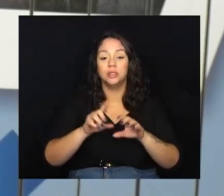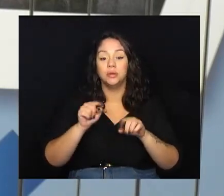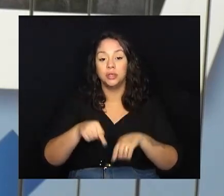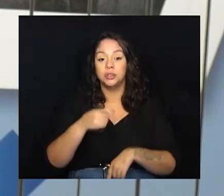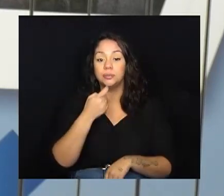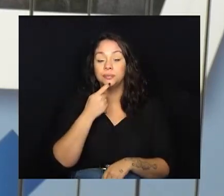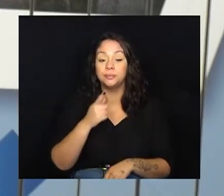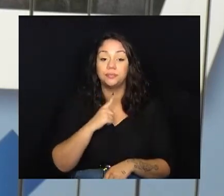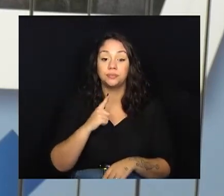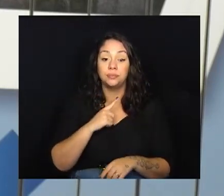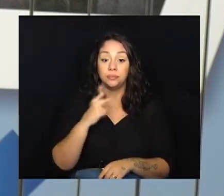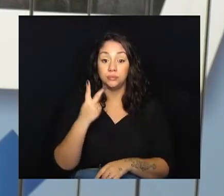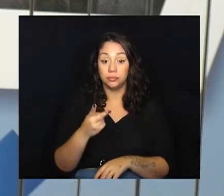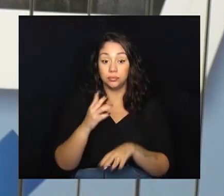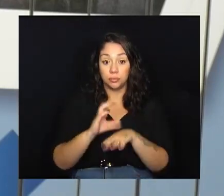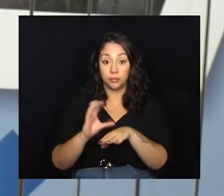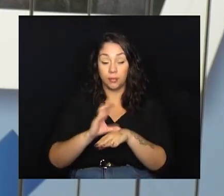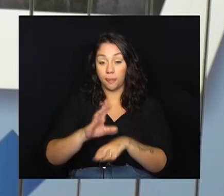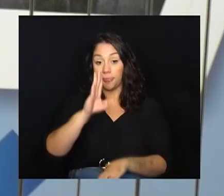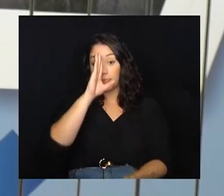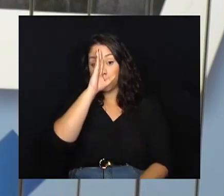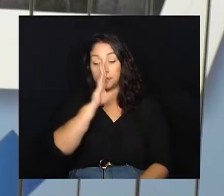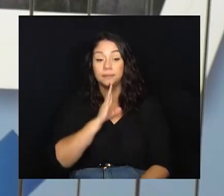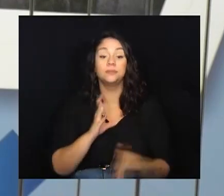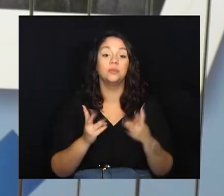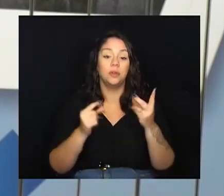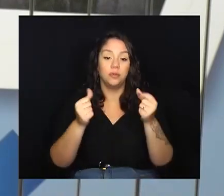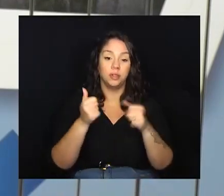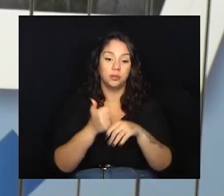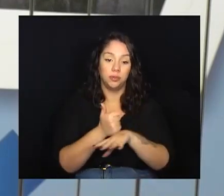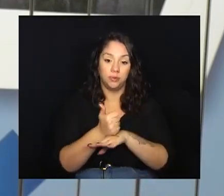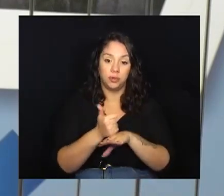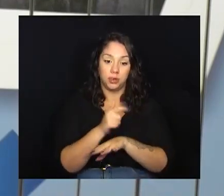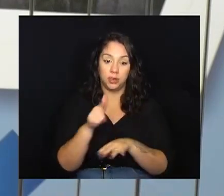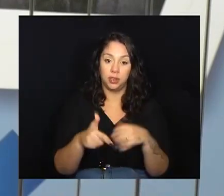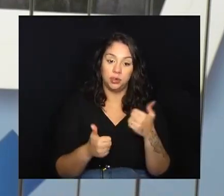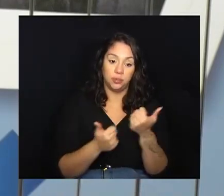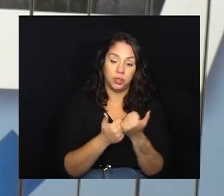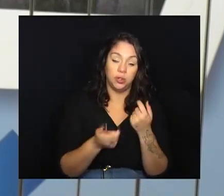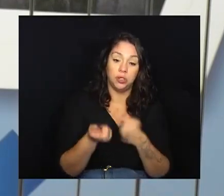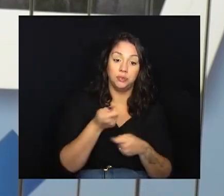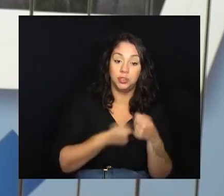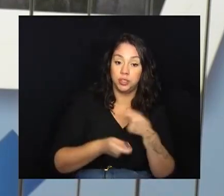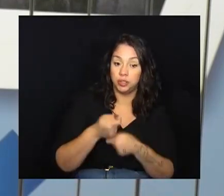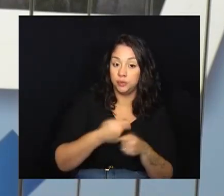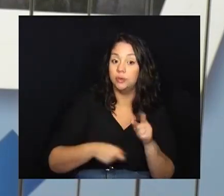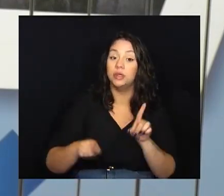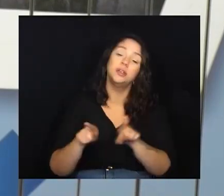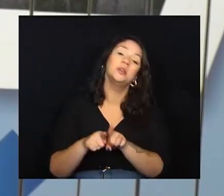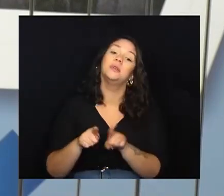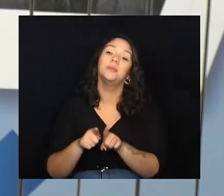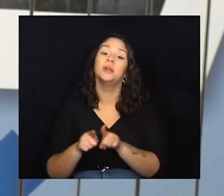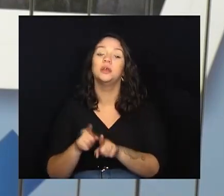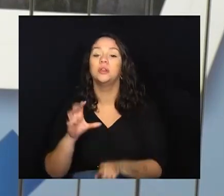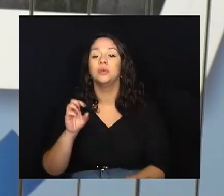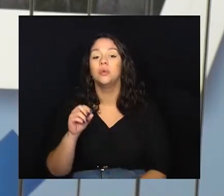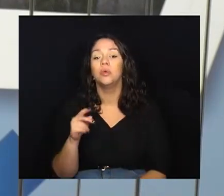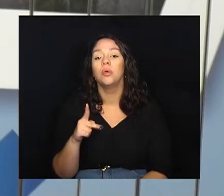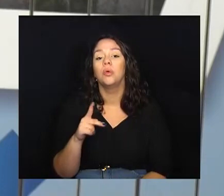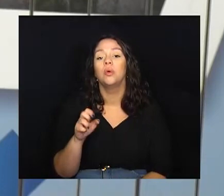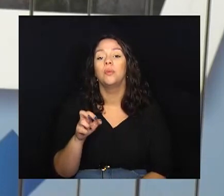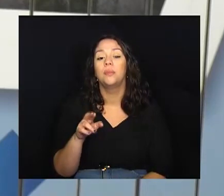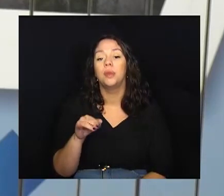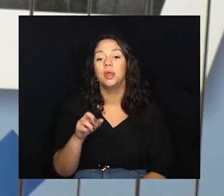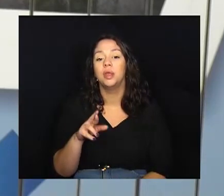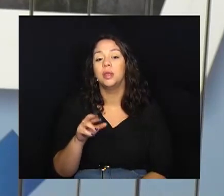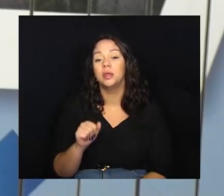hoje dois cursos gratuitos de qualificação profissional o de auxiliar administrativo e de copeira Cada Um Com